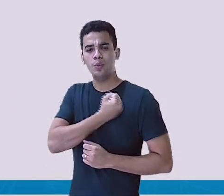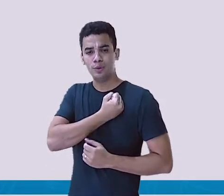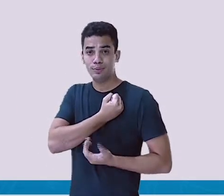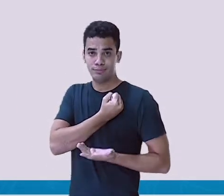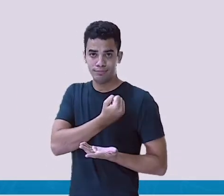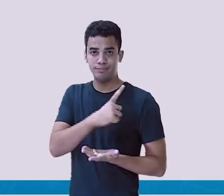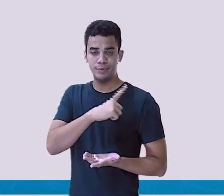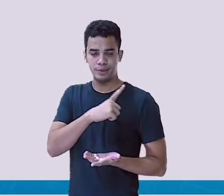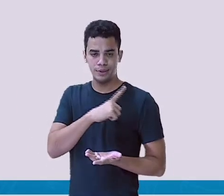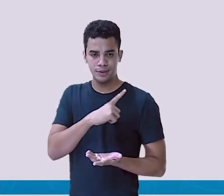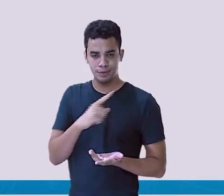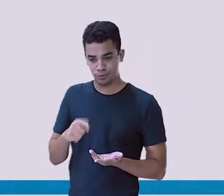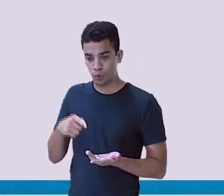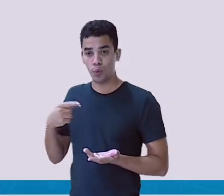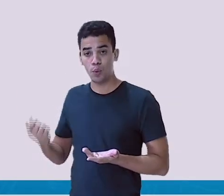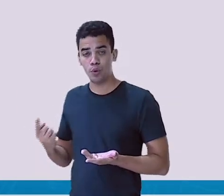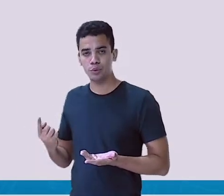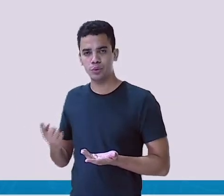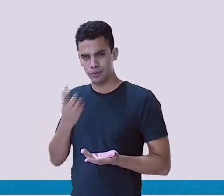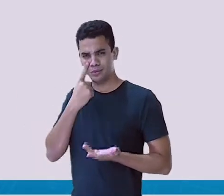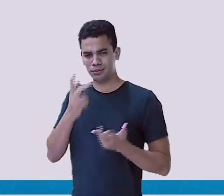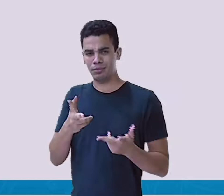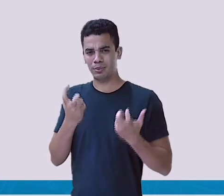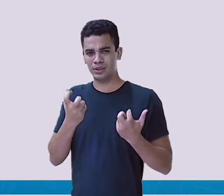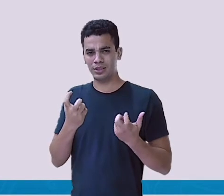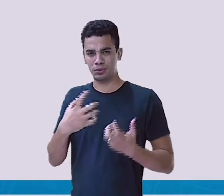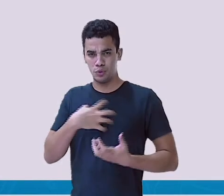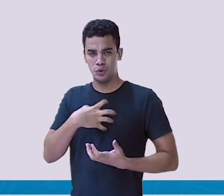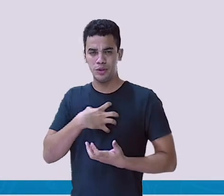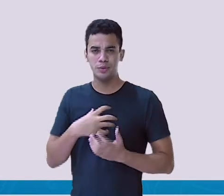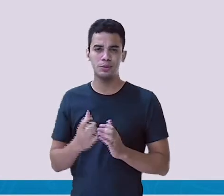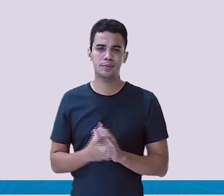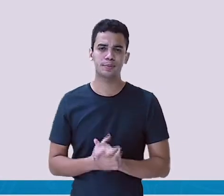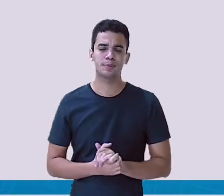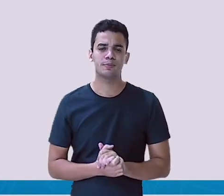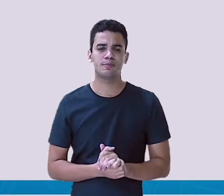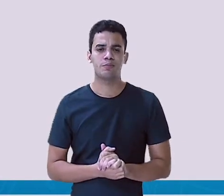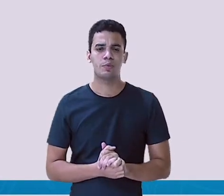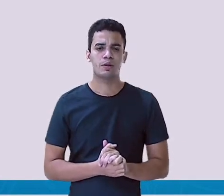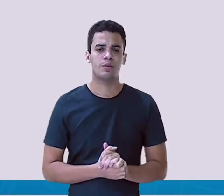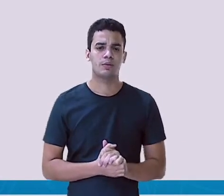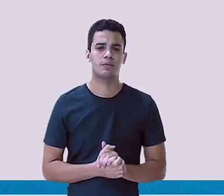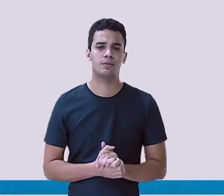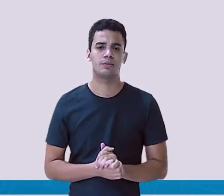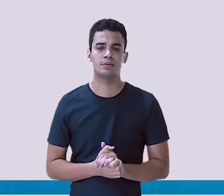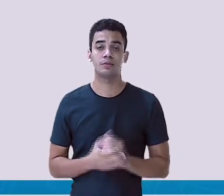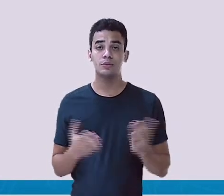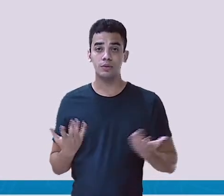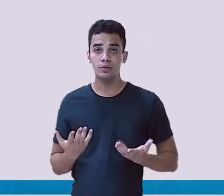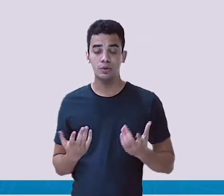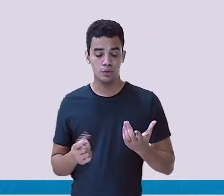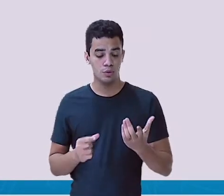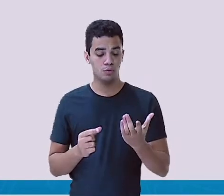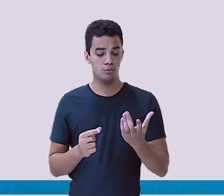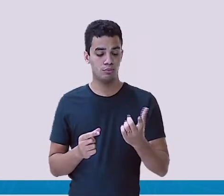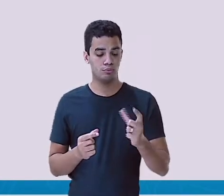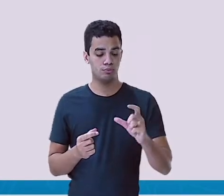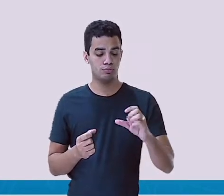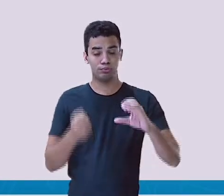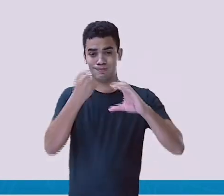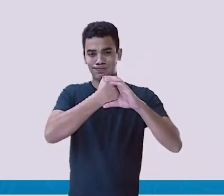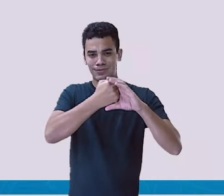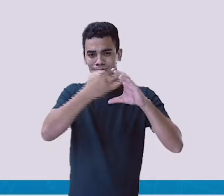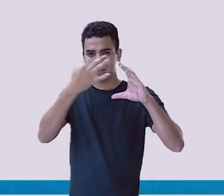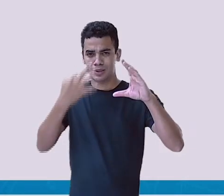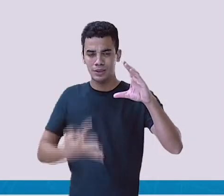quadrado, y ao quadrado. Vamos continuar. partes ainda de um monômio, né? Então, eu tenho aqui o